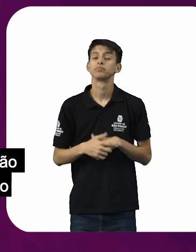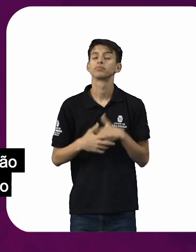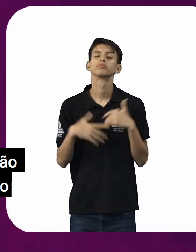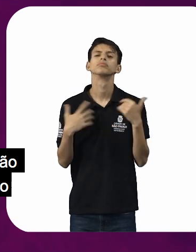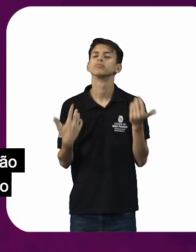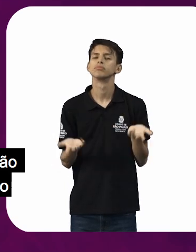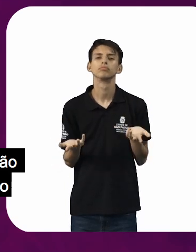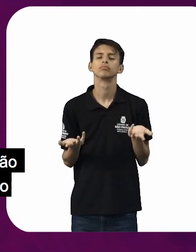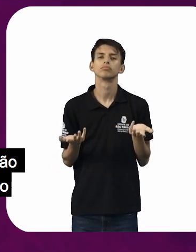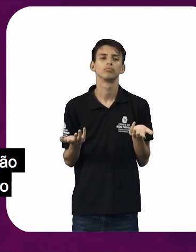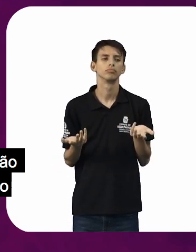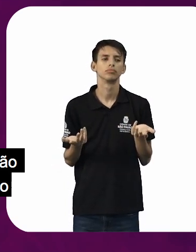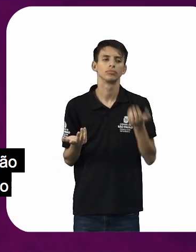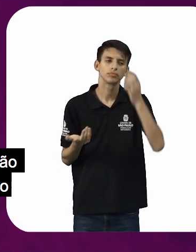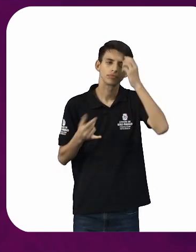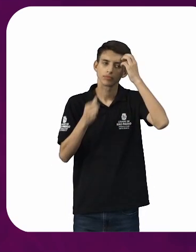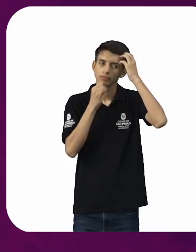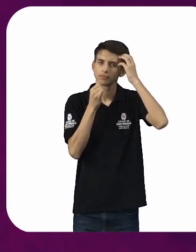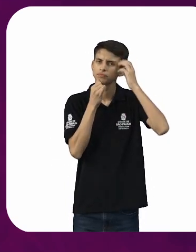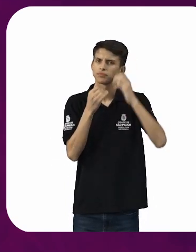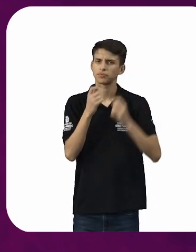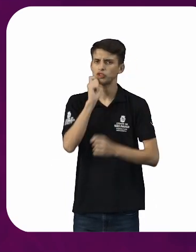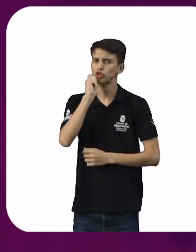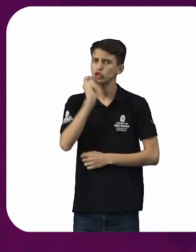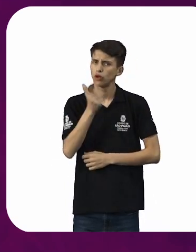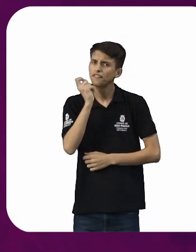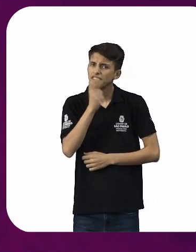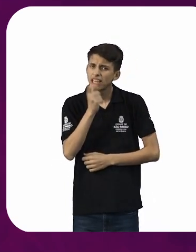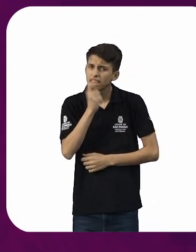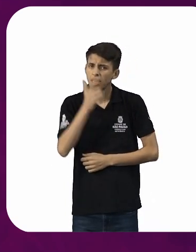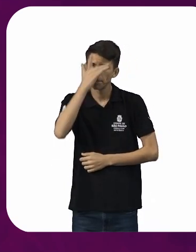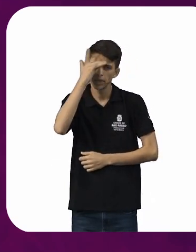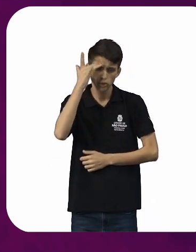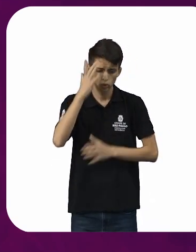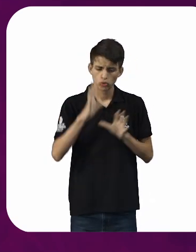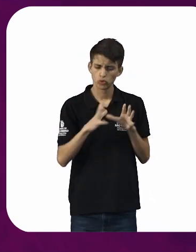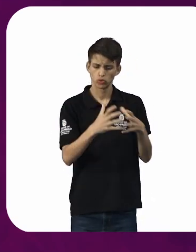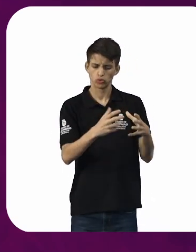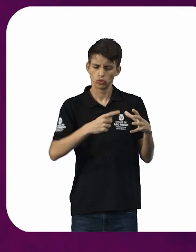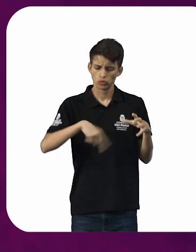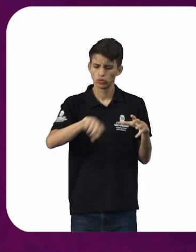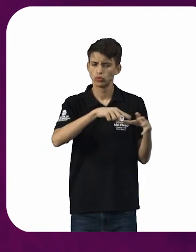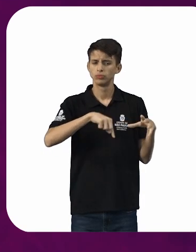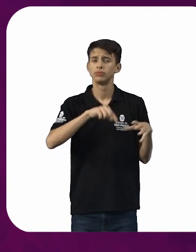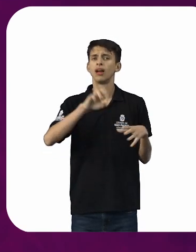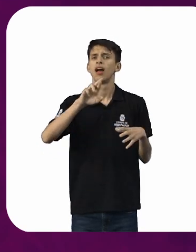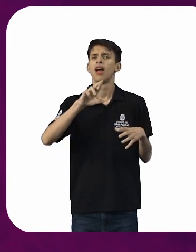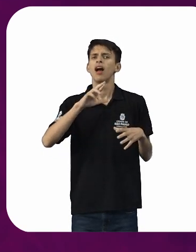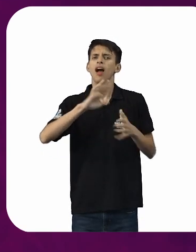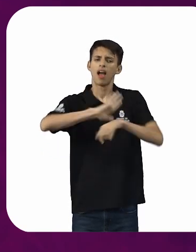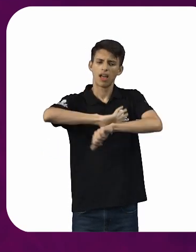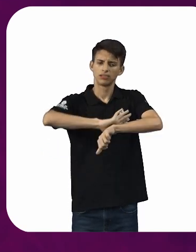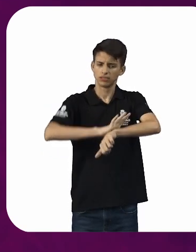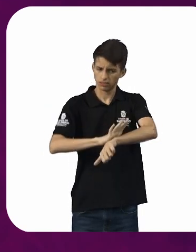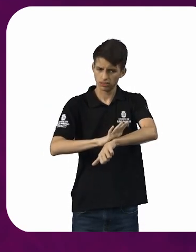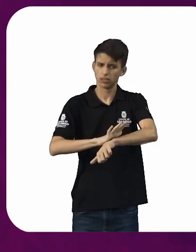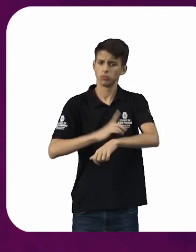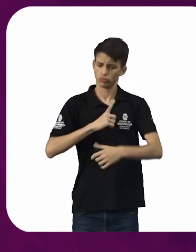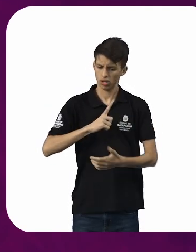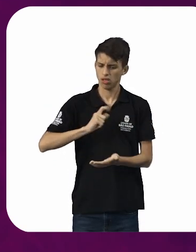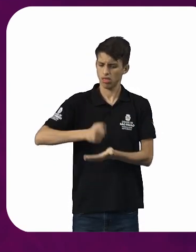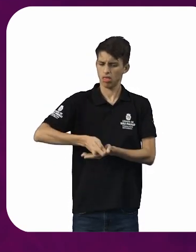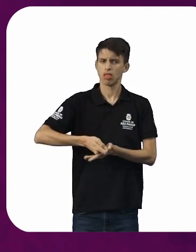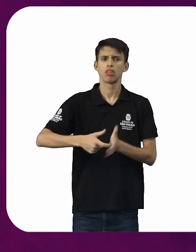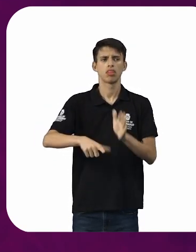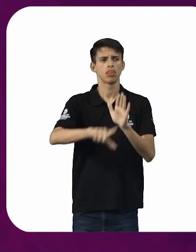que a ofensa contra um grupo de pessoas fosse considerado racismo e tivesse uma punibilidade mais severa